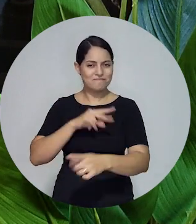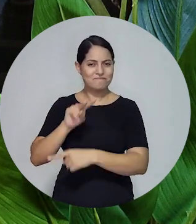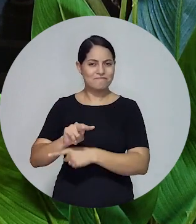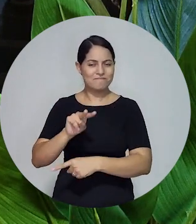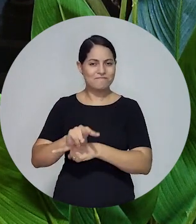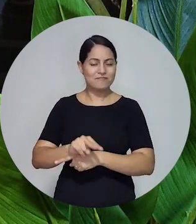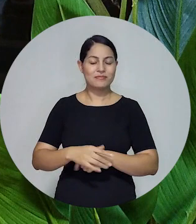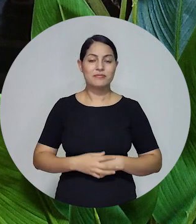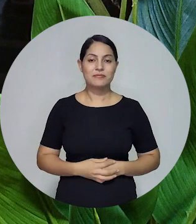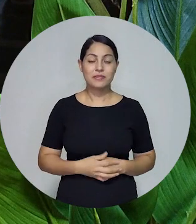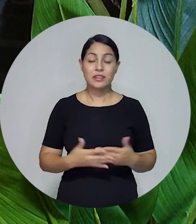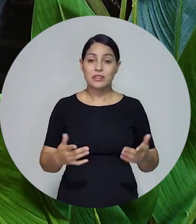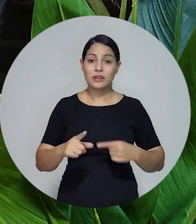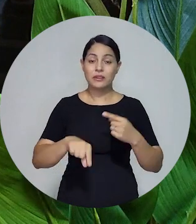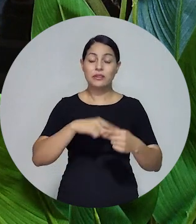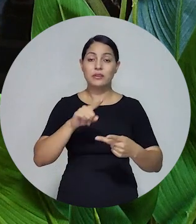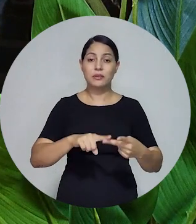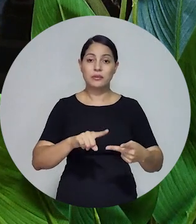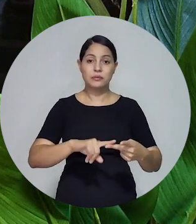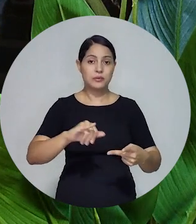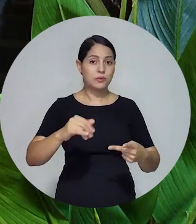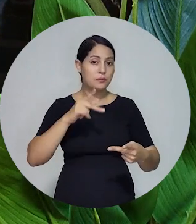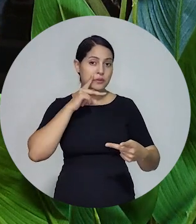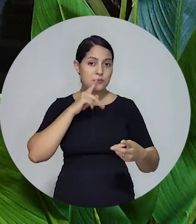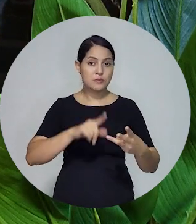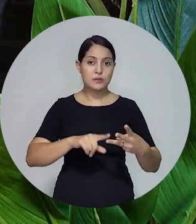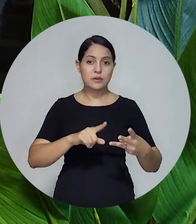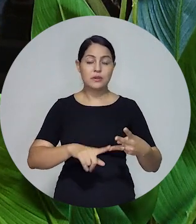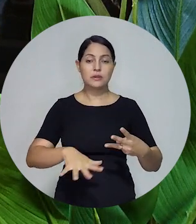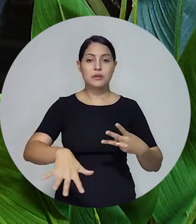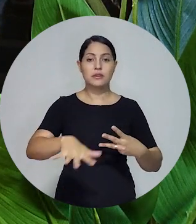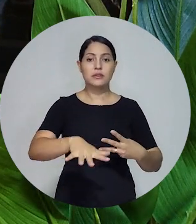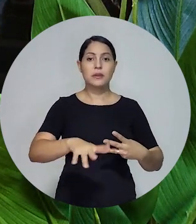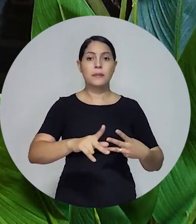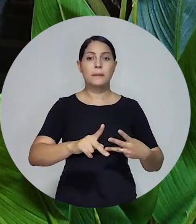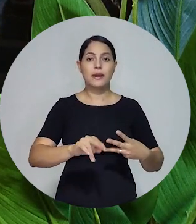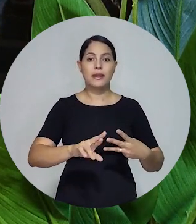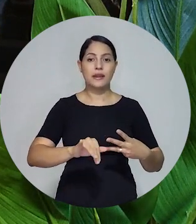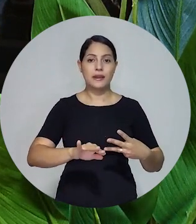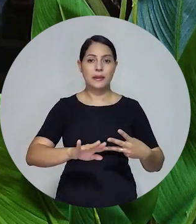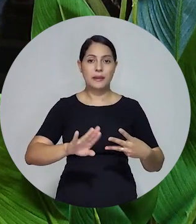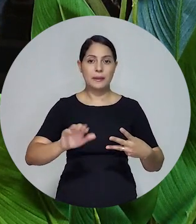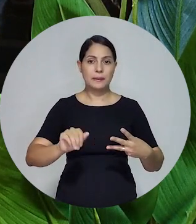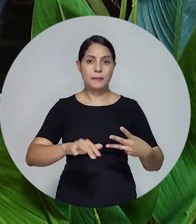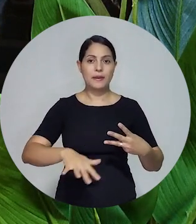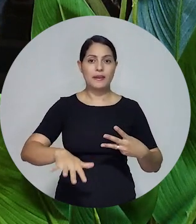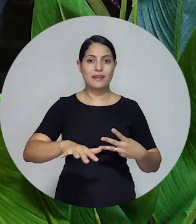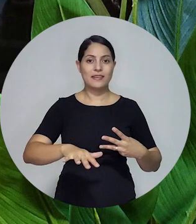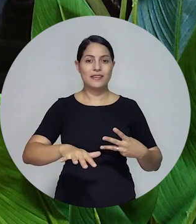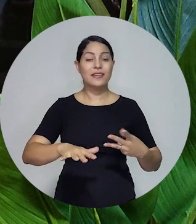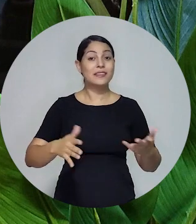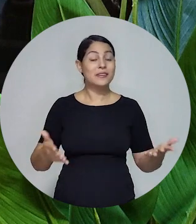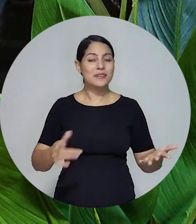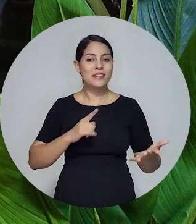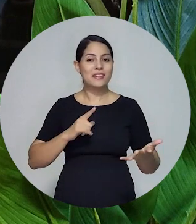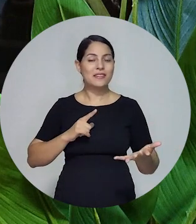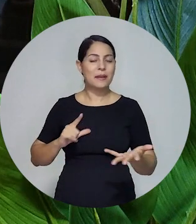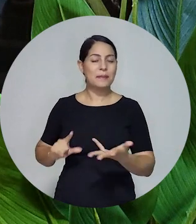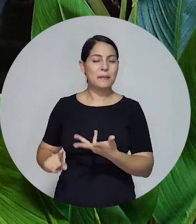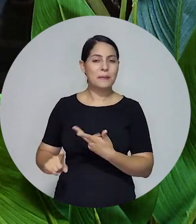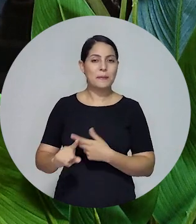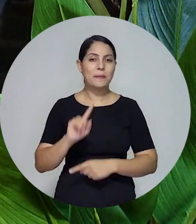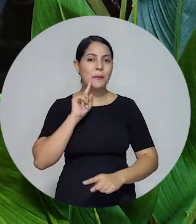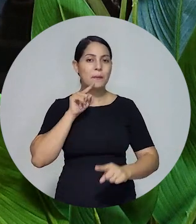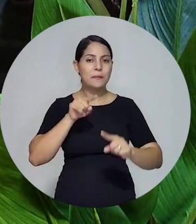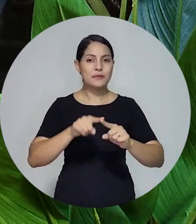garantias legais da advocacia. Na sequência, João Pessoa e Campina Grande, na Paraíba, também receberam a caravana, que tem